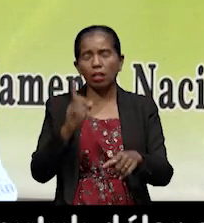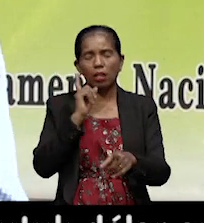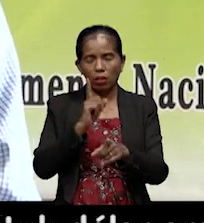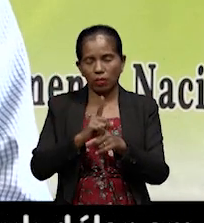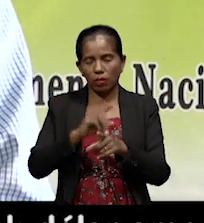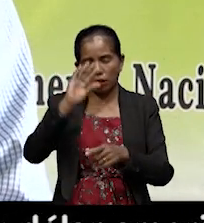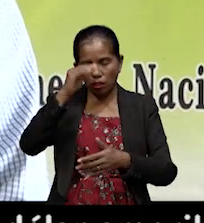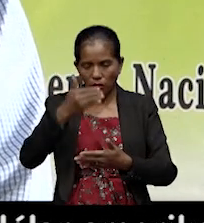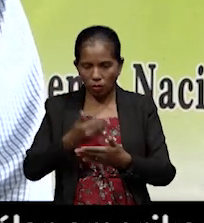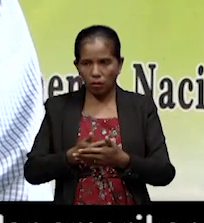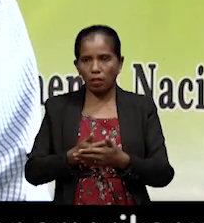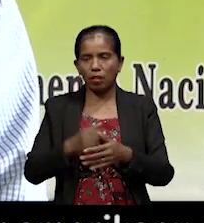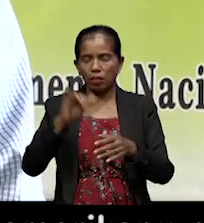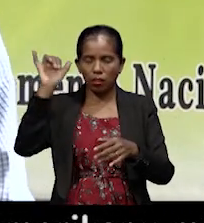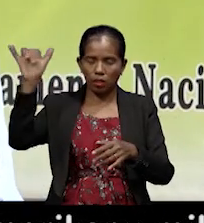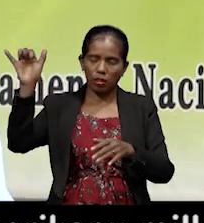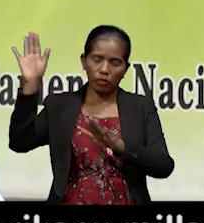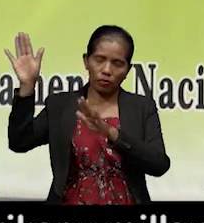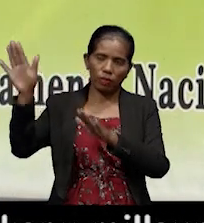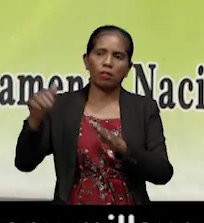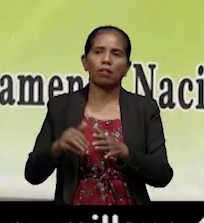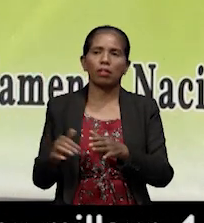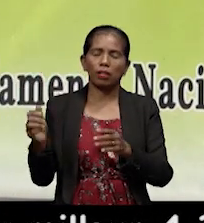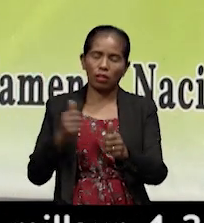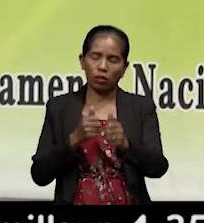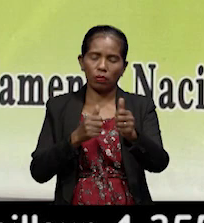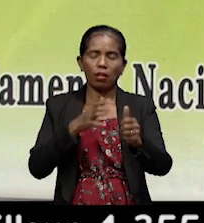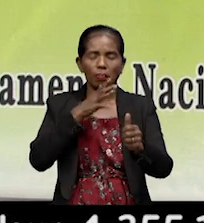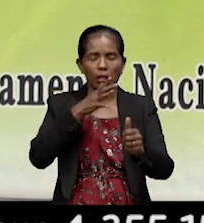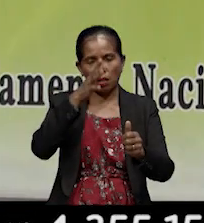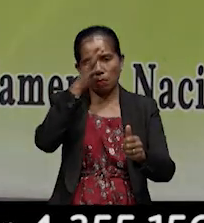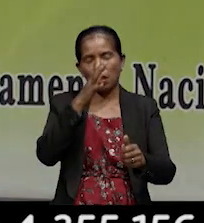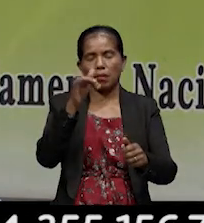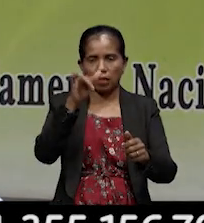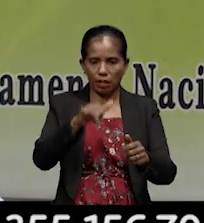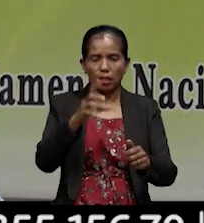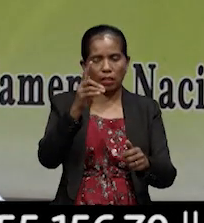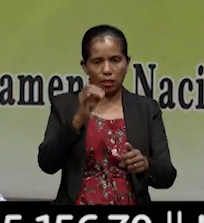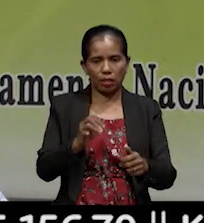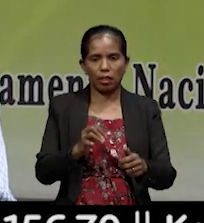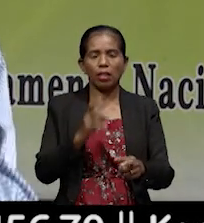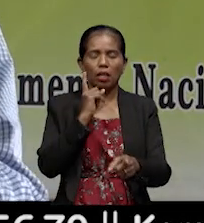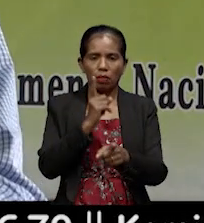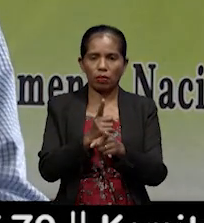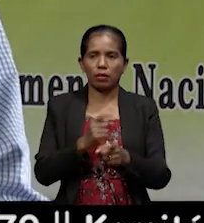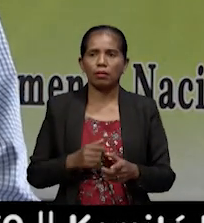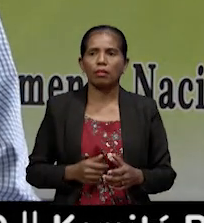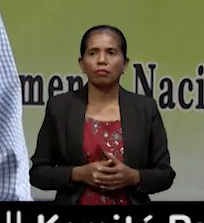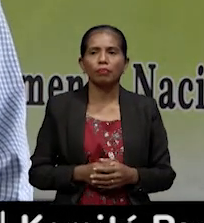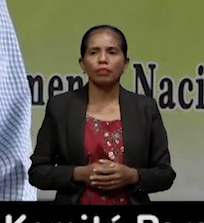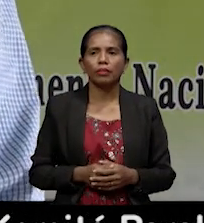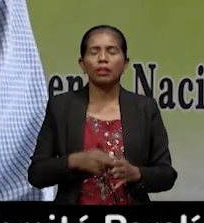tira mungkin tem ki hela mesa ke fo, ni tem tuir ni papá ou mamá. E ne, regras,